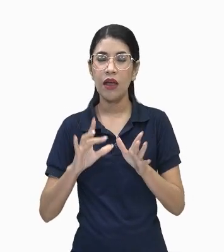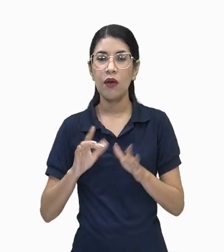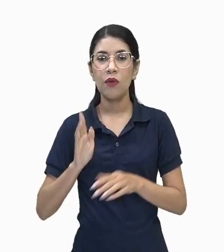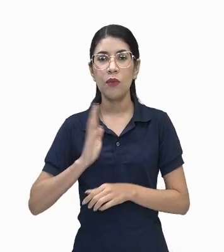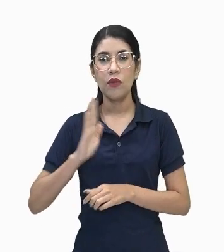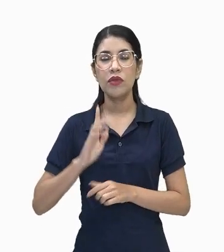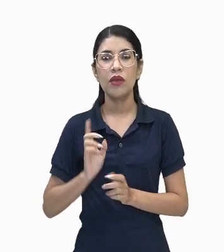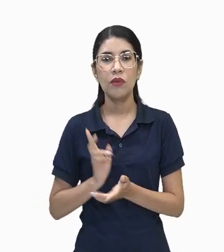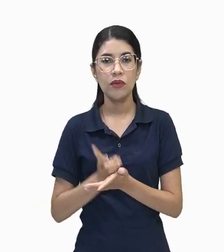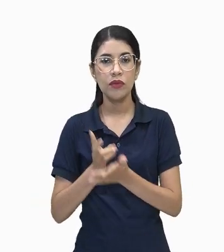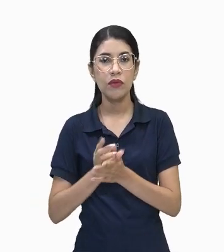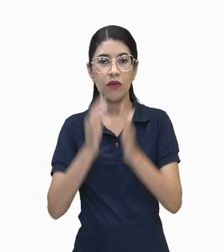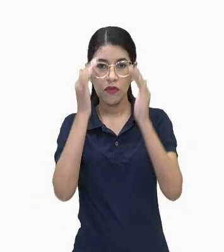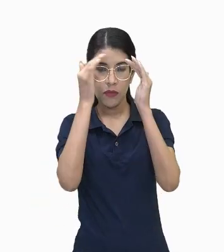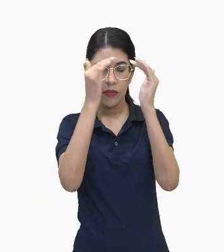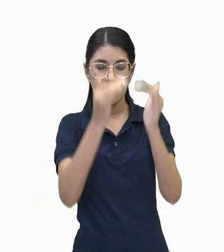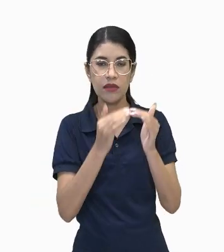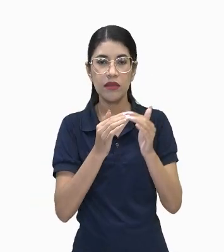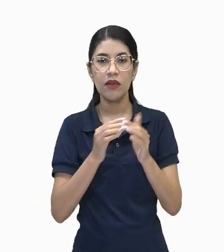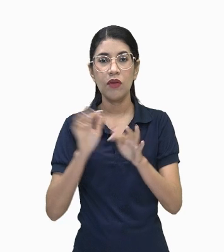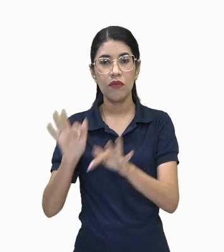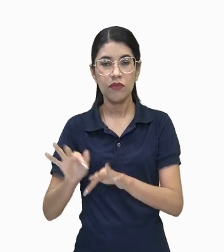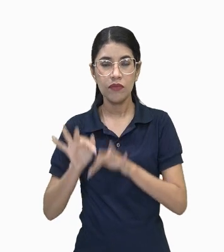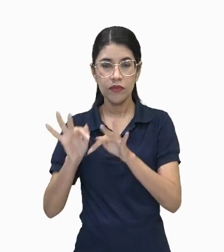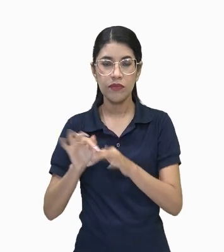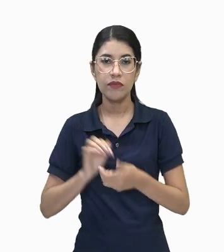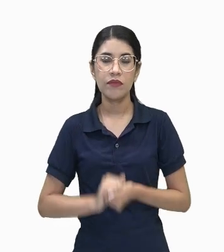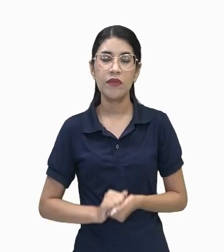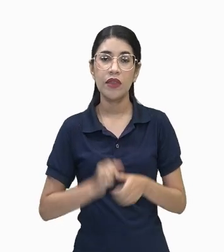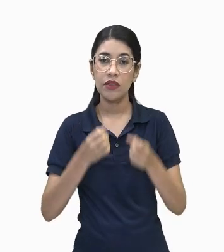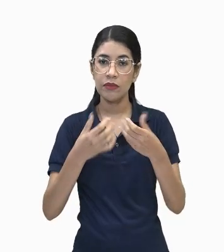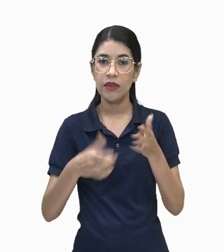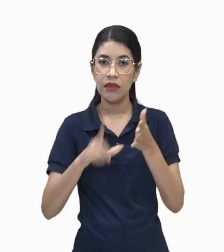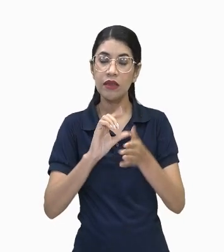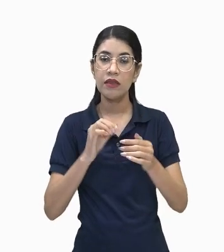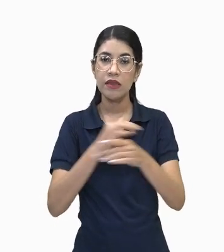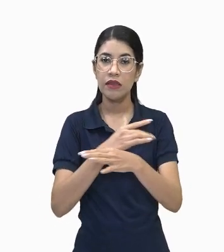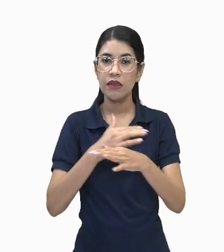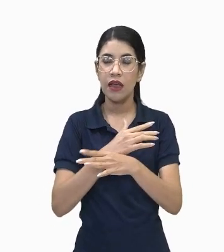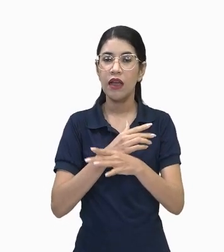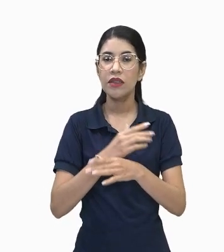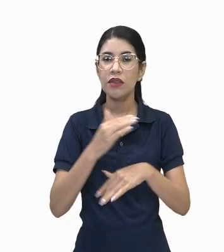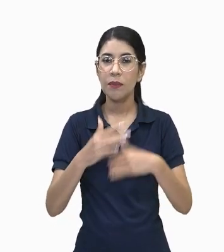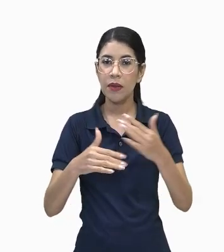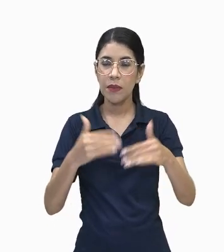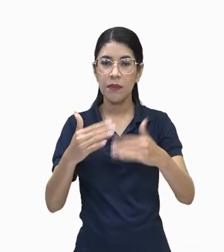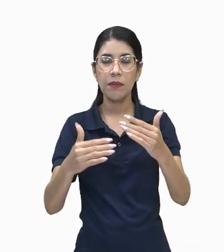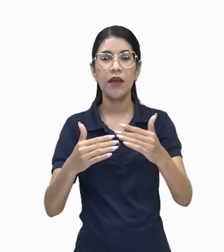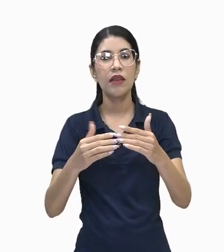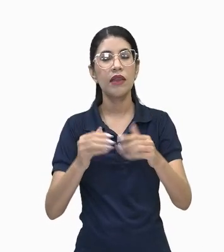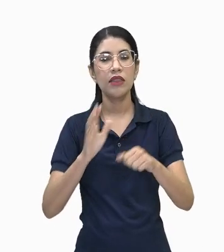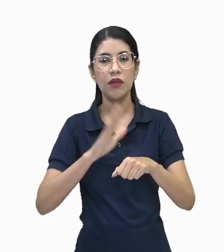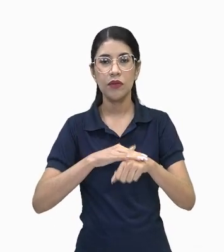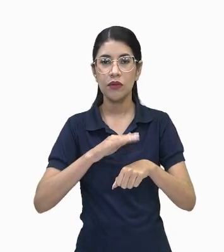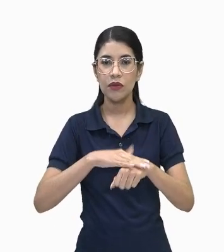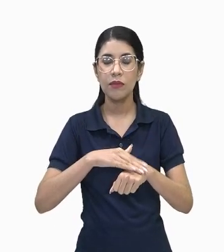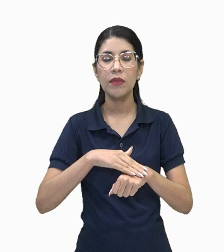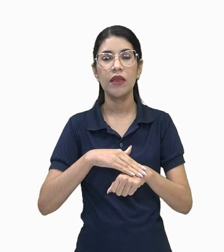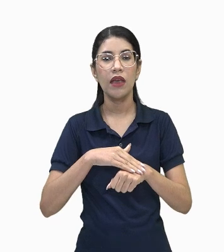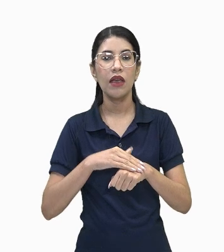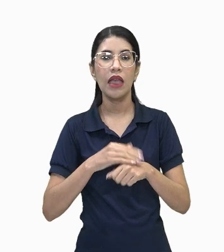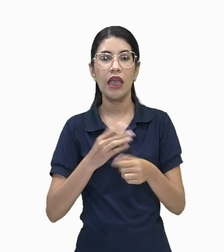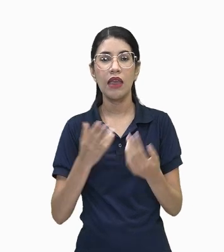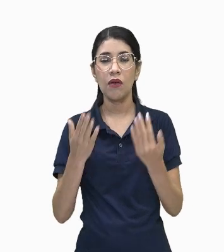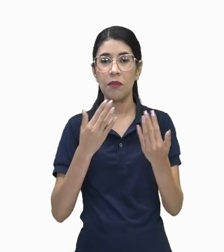senhores feudais. Mas, como eu falei para vocês, as cidades, pouco a pouco, foram ficando cada vez mais autônomas em relação aos